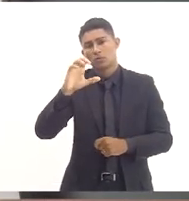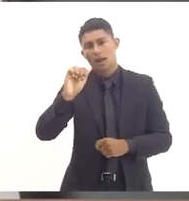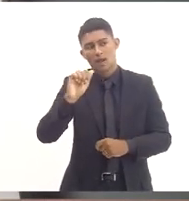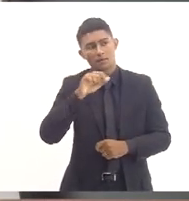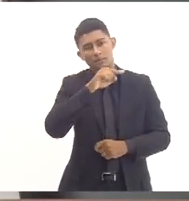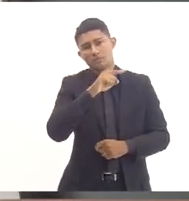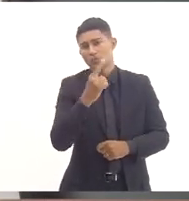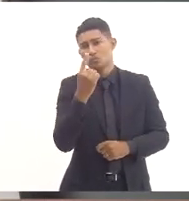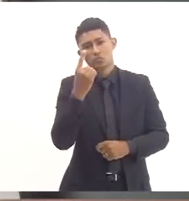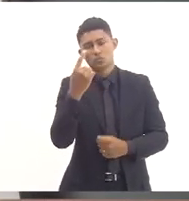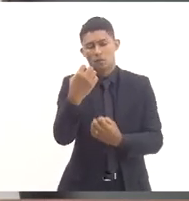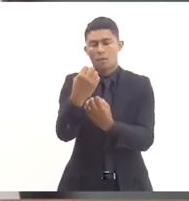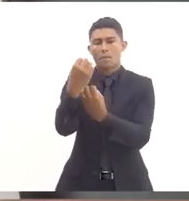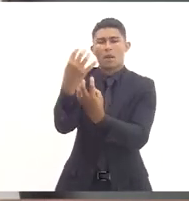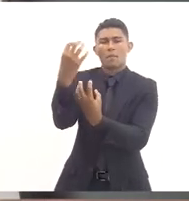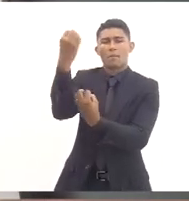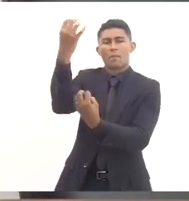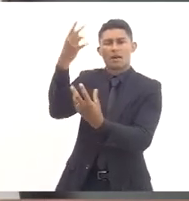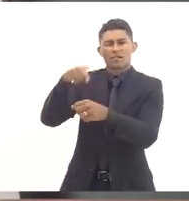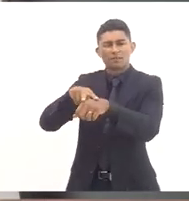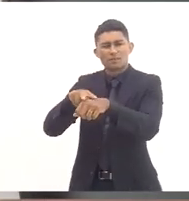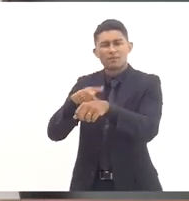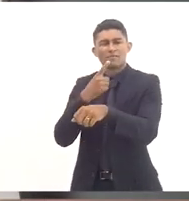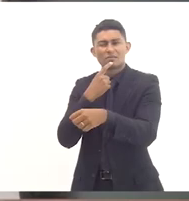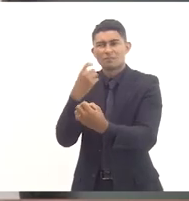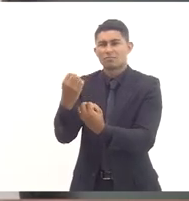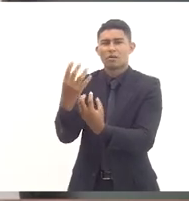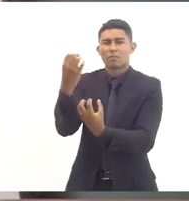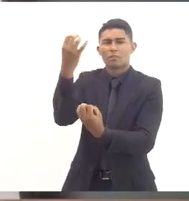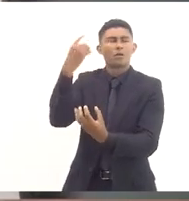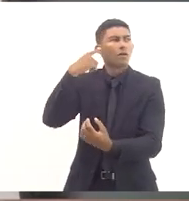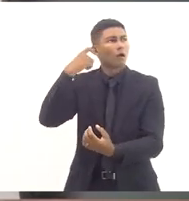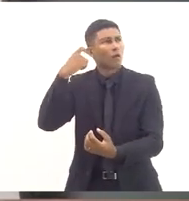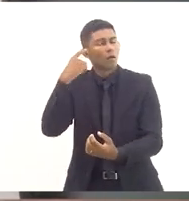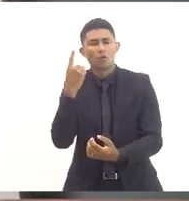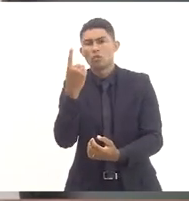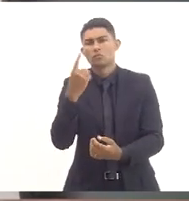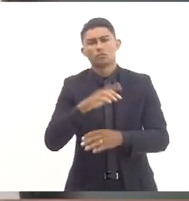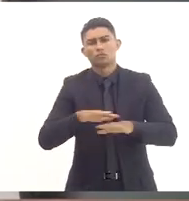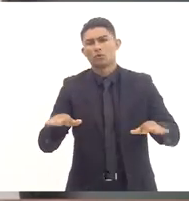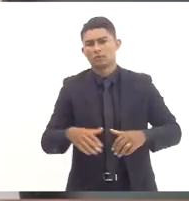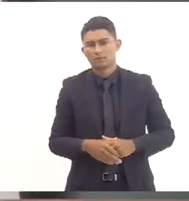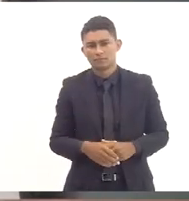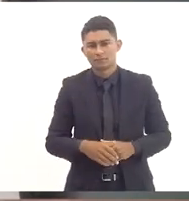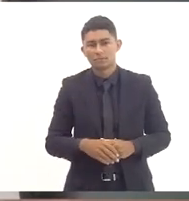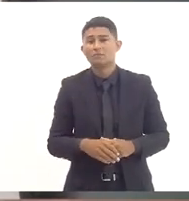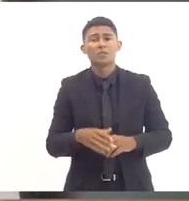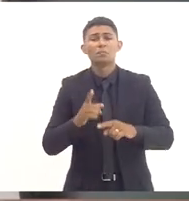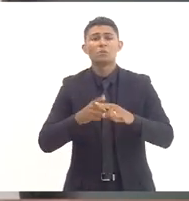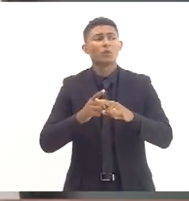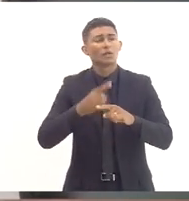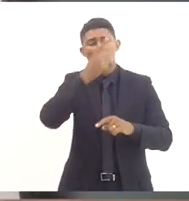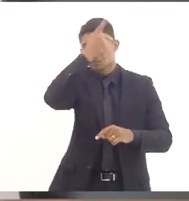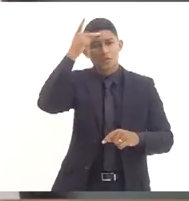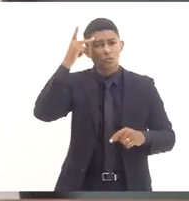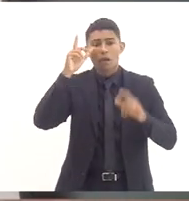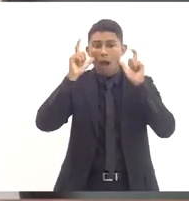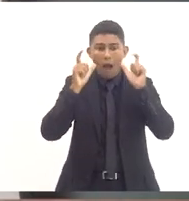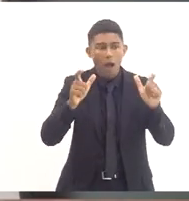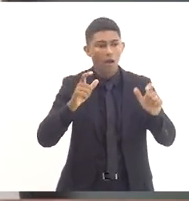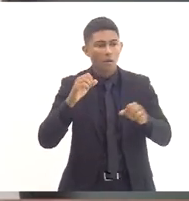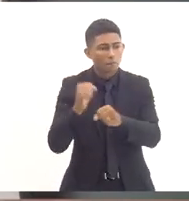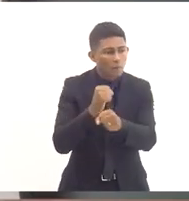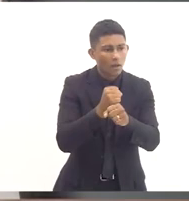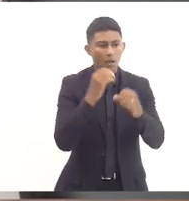não é não sei o que acontece né e voltando à questão né da do